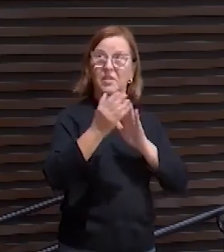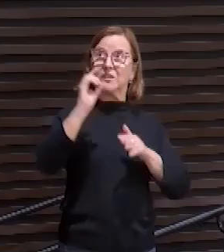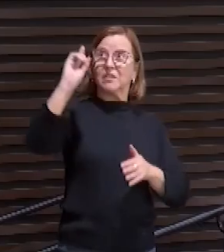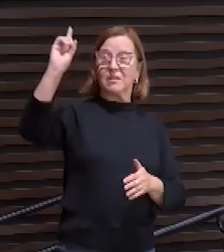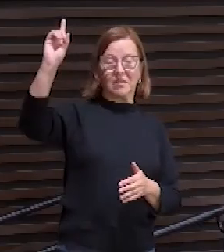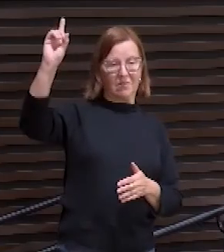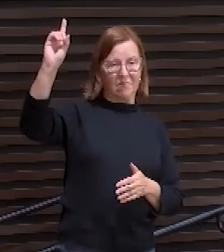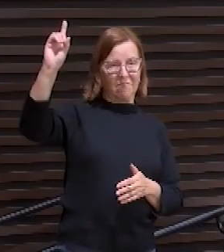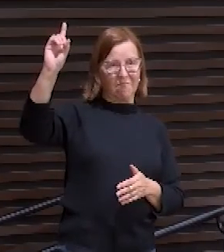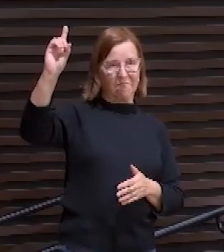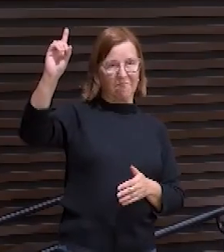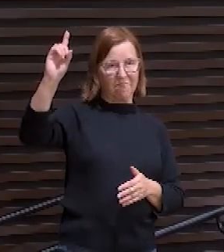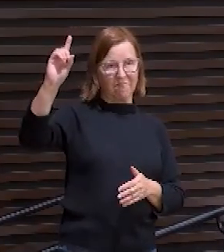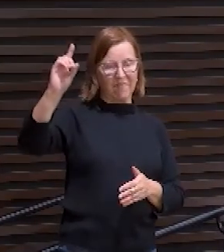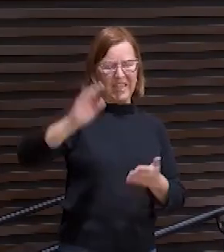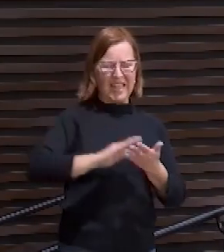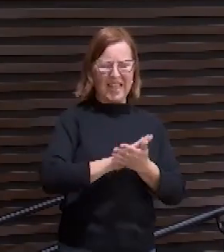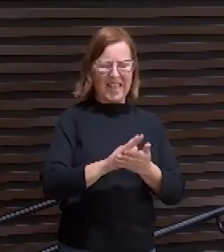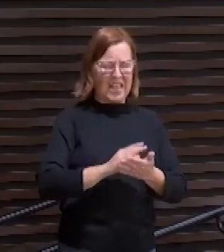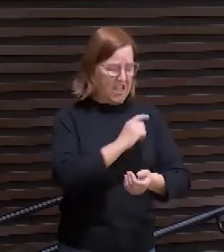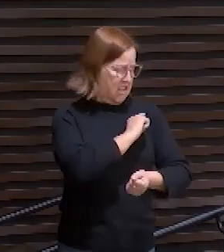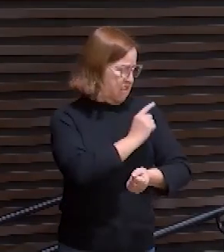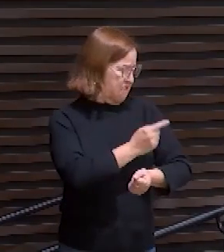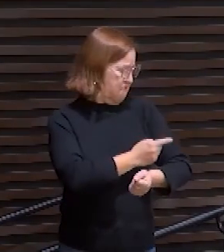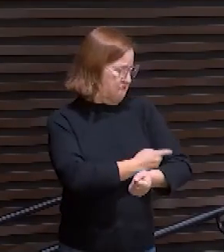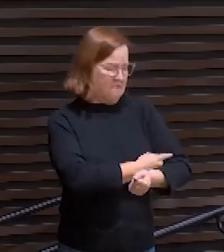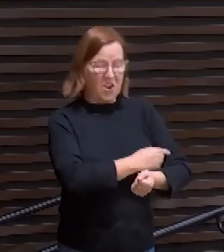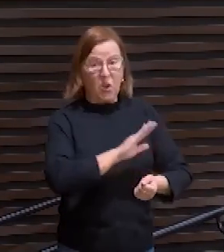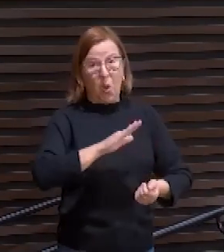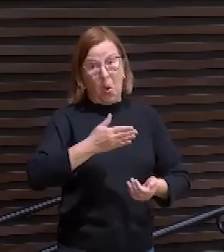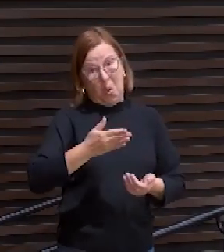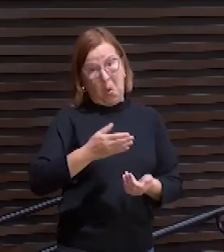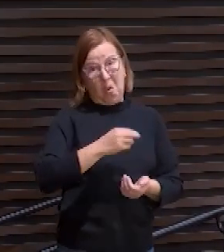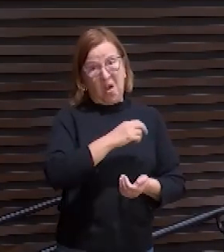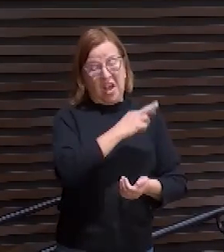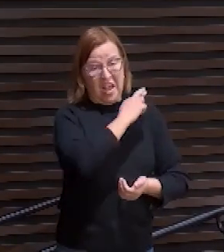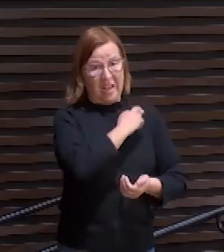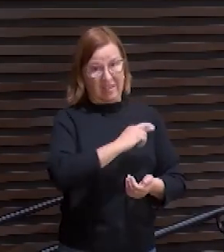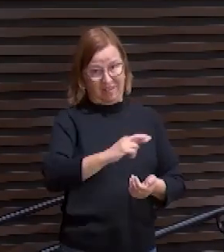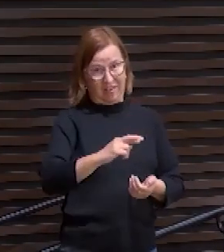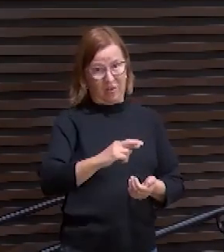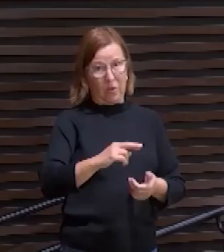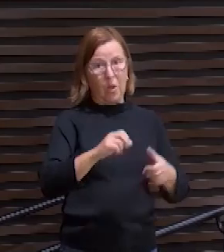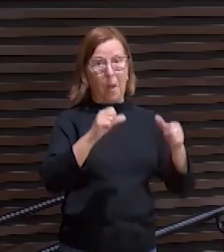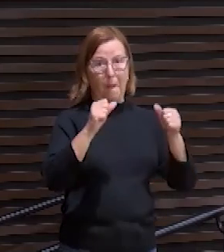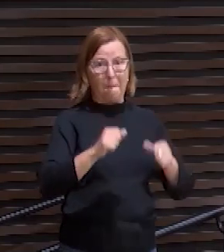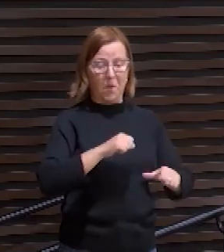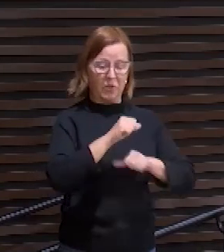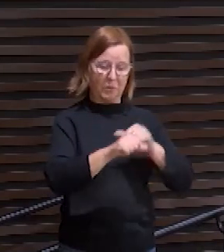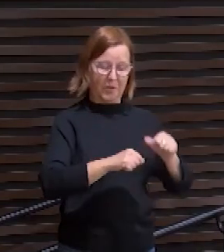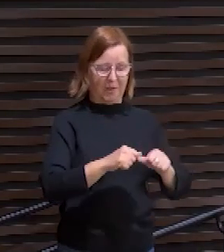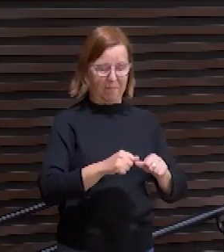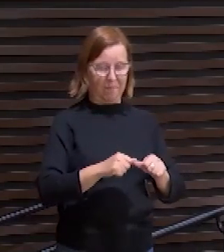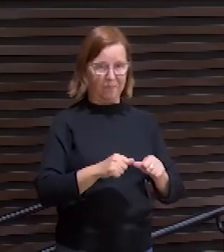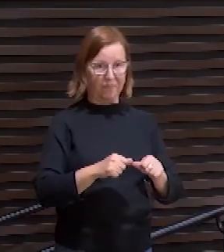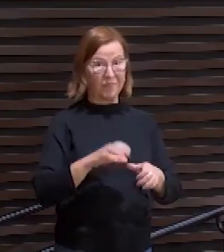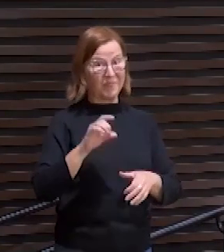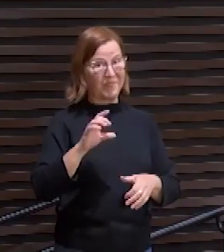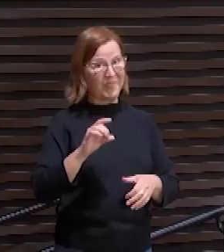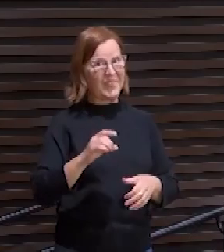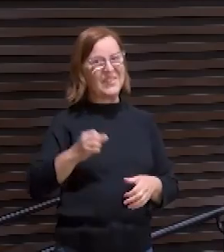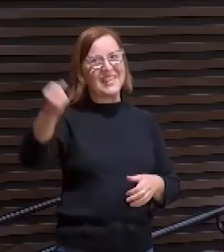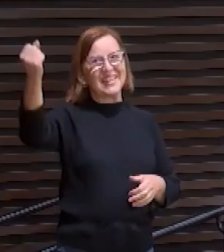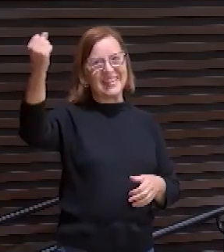nenhum esforço humano ou observância religiosa pode nos tornar assim, a não ser a graça